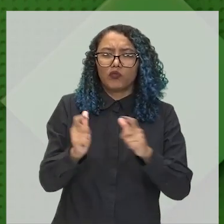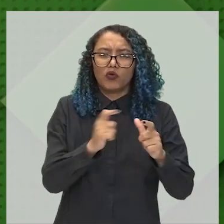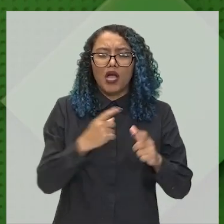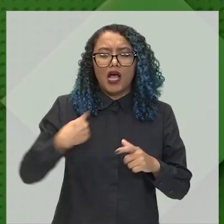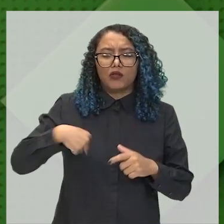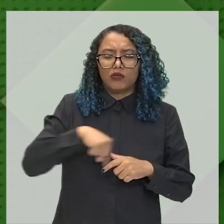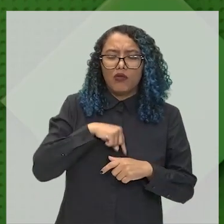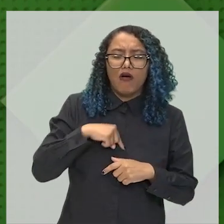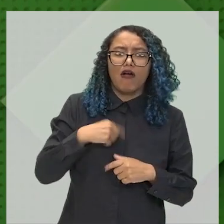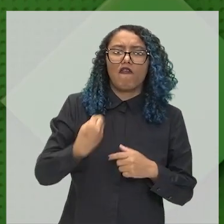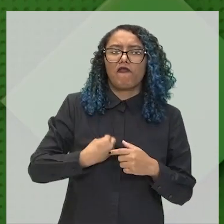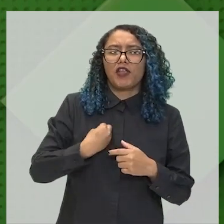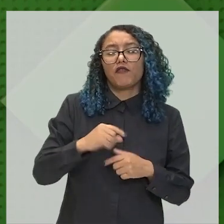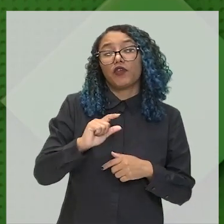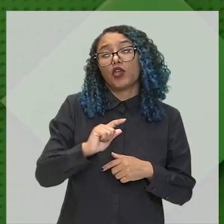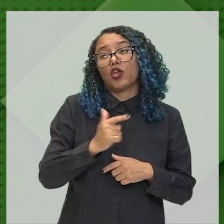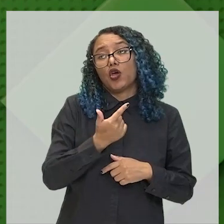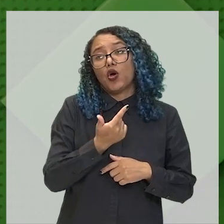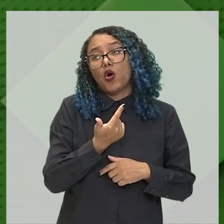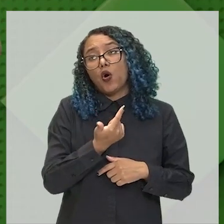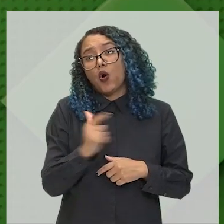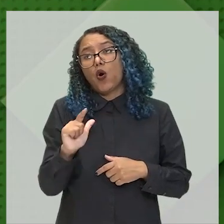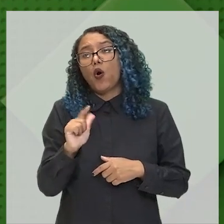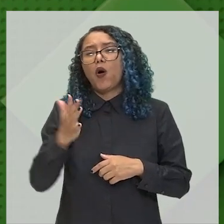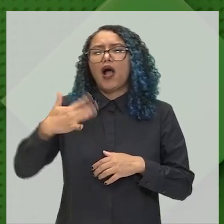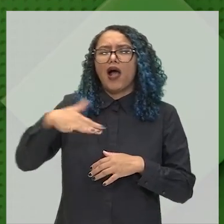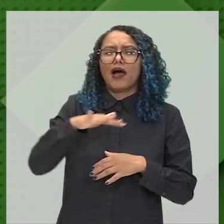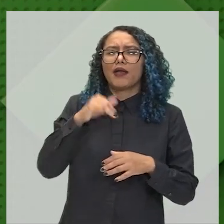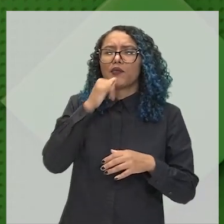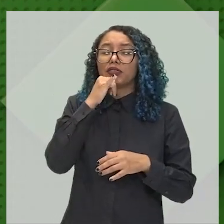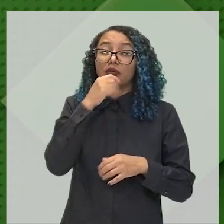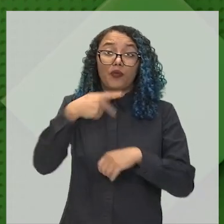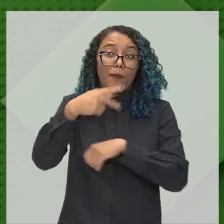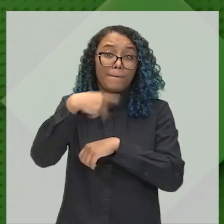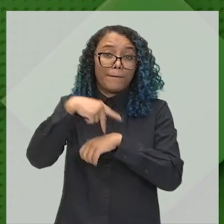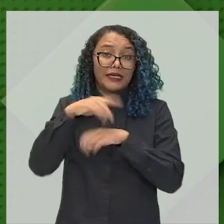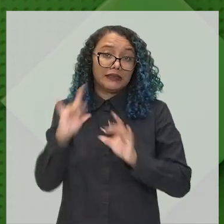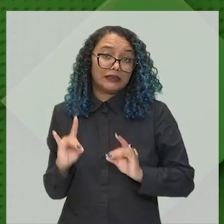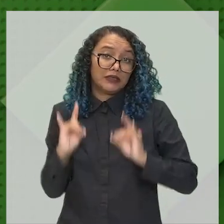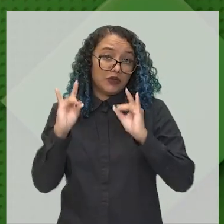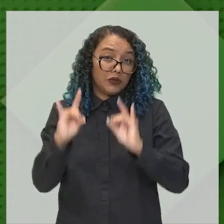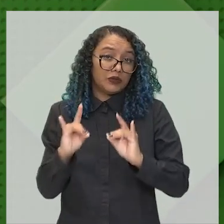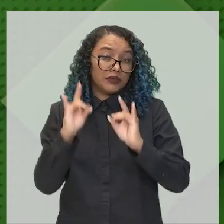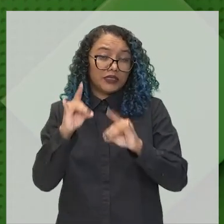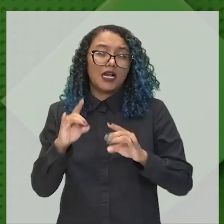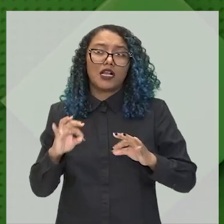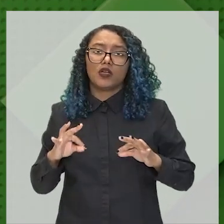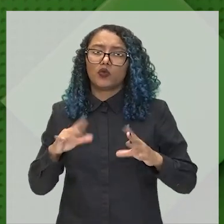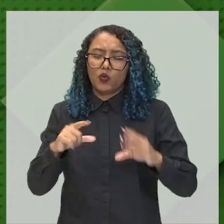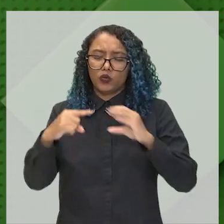onde estamos, ou lá na região da Austrália, por exemplo, toda essa